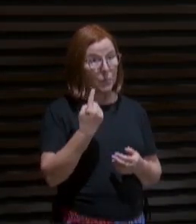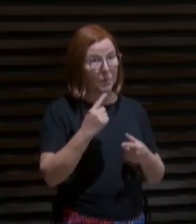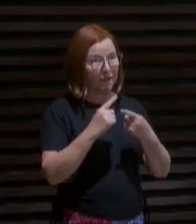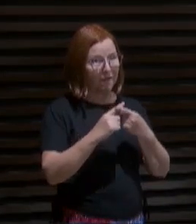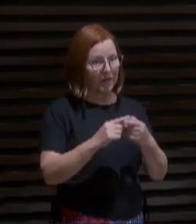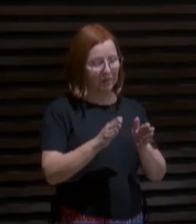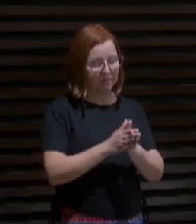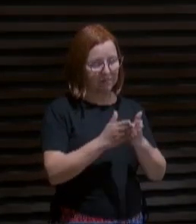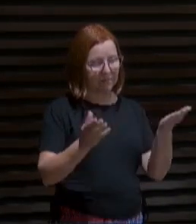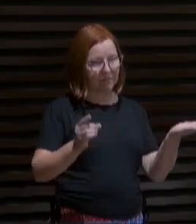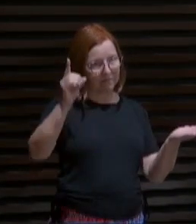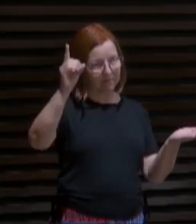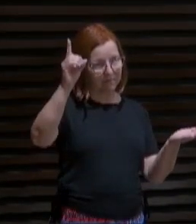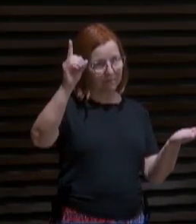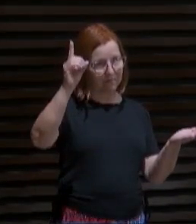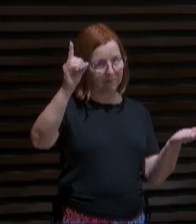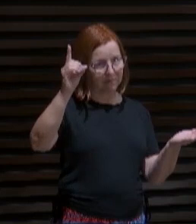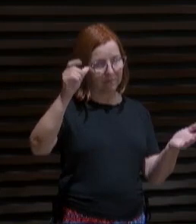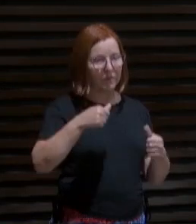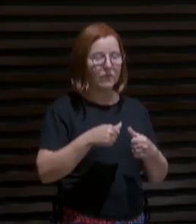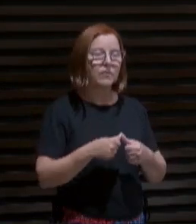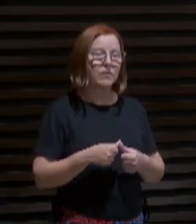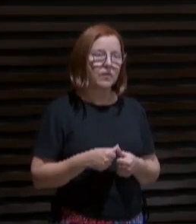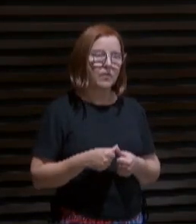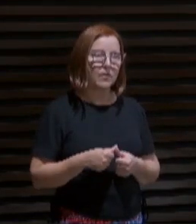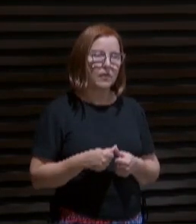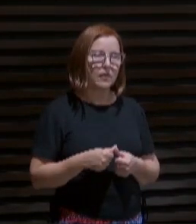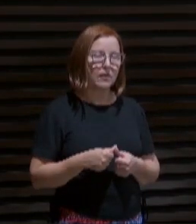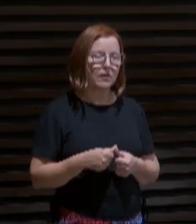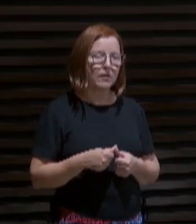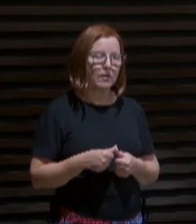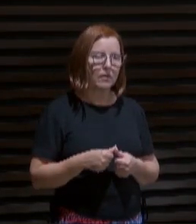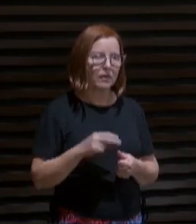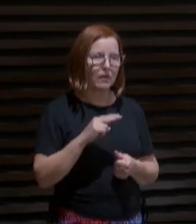Bíblia. Isso chama-se pax